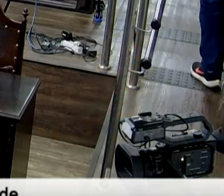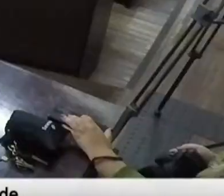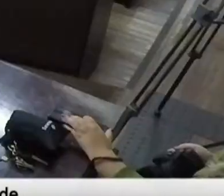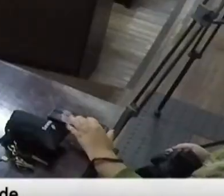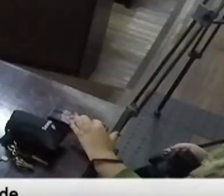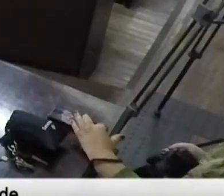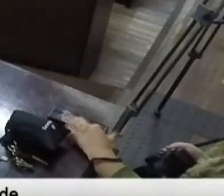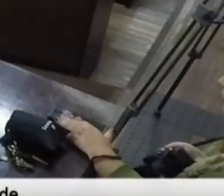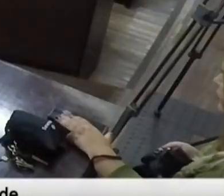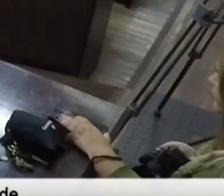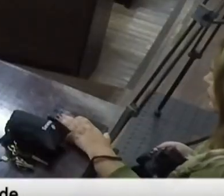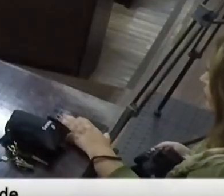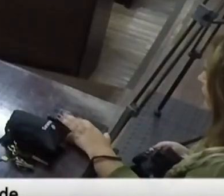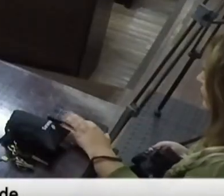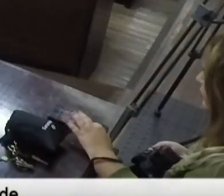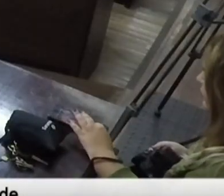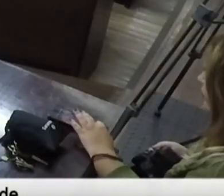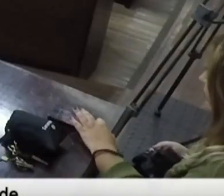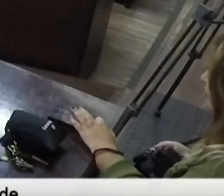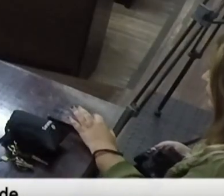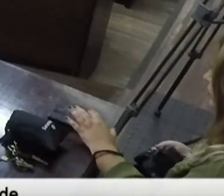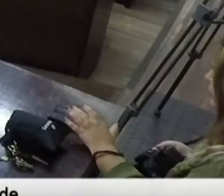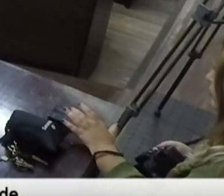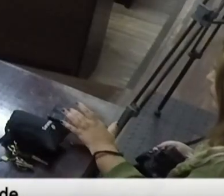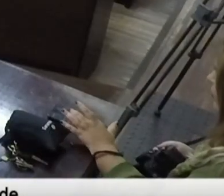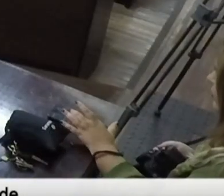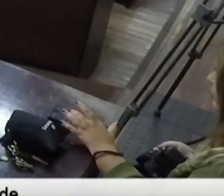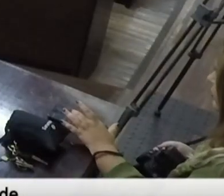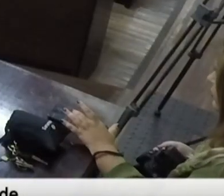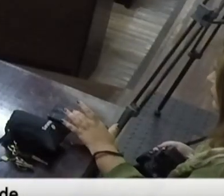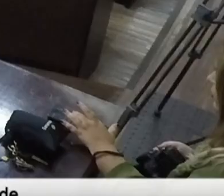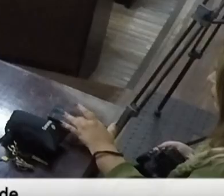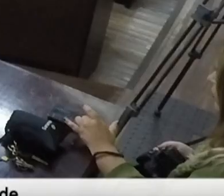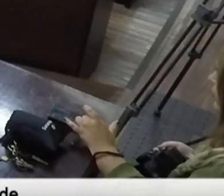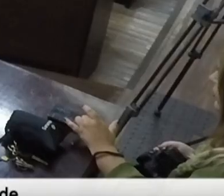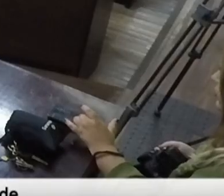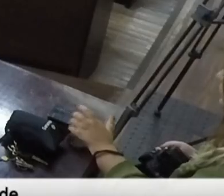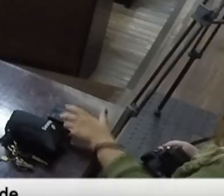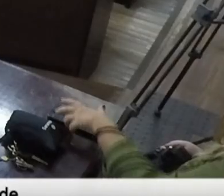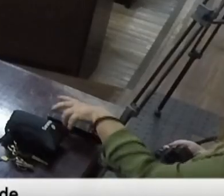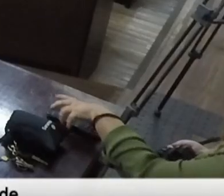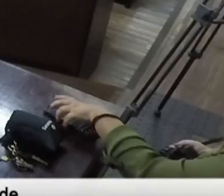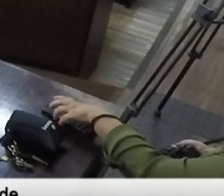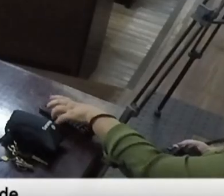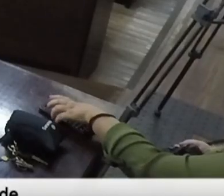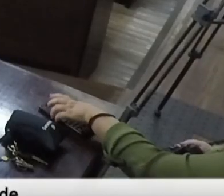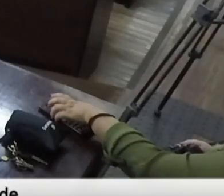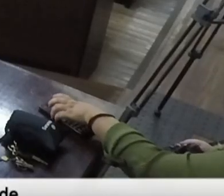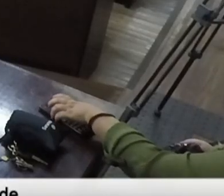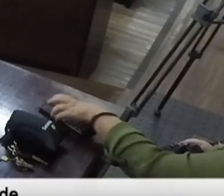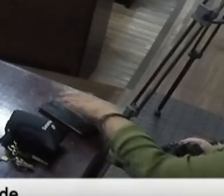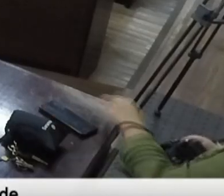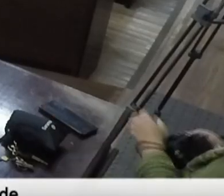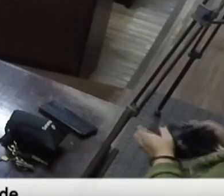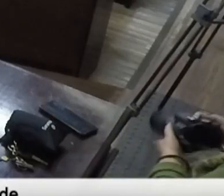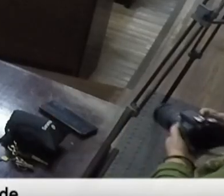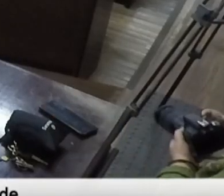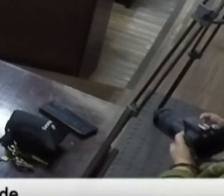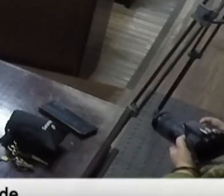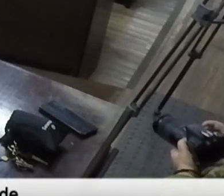Não se acanhem, gente. A gente veio aqui para ouvir vocês. Então, eu vim de longe para isso. Então, eu quero ouvir cada um de